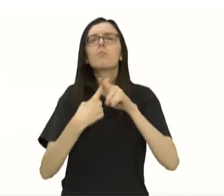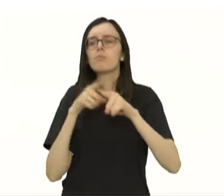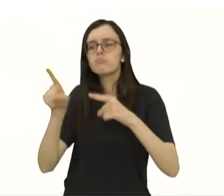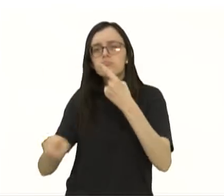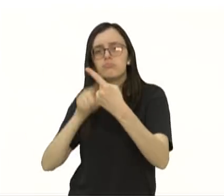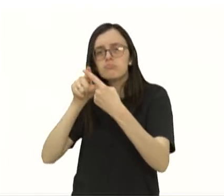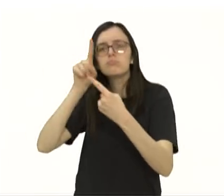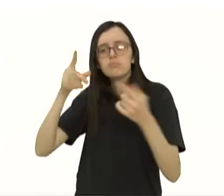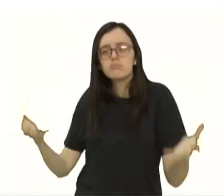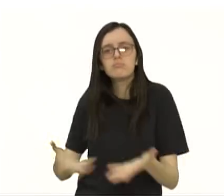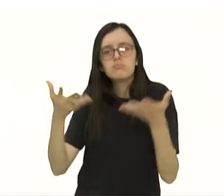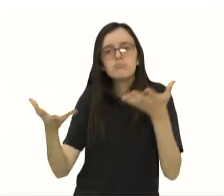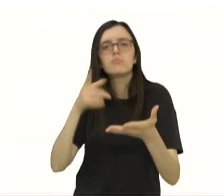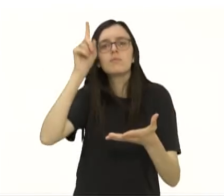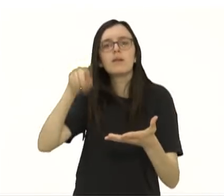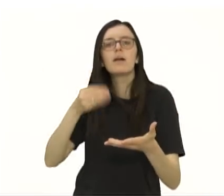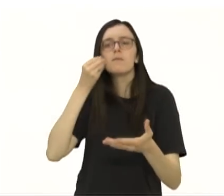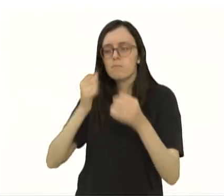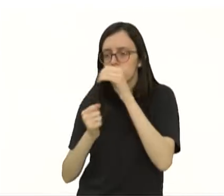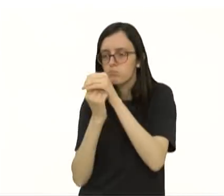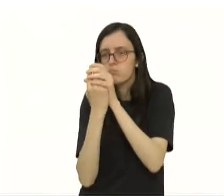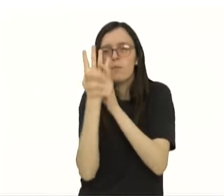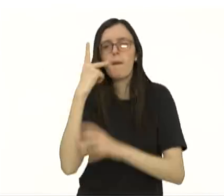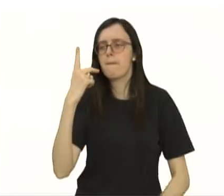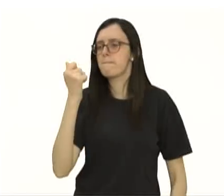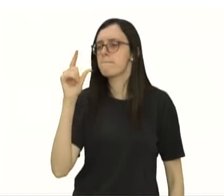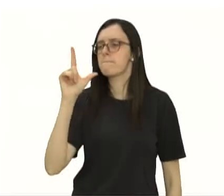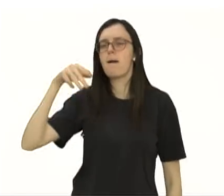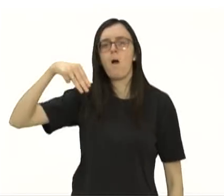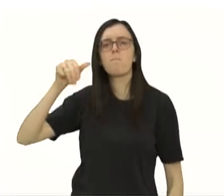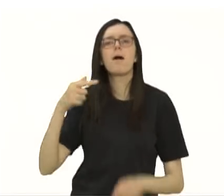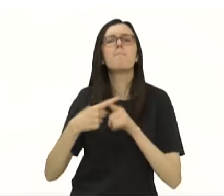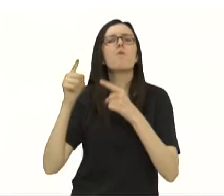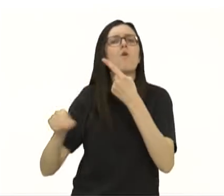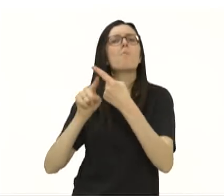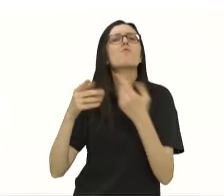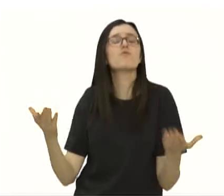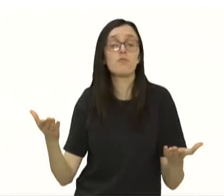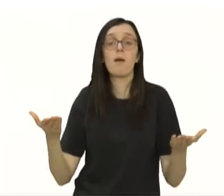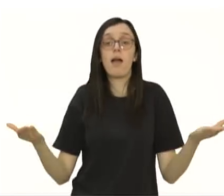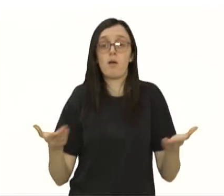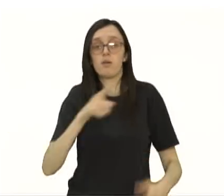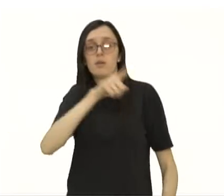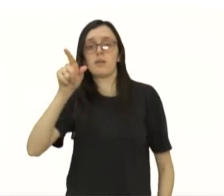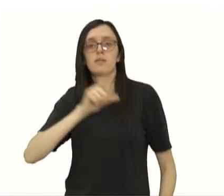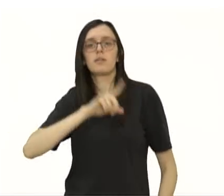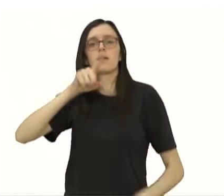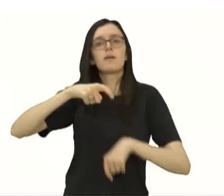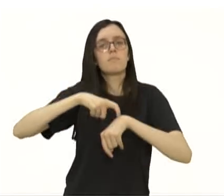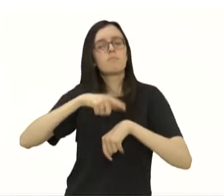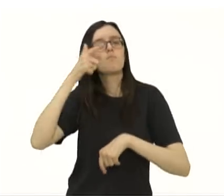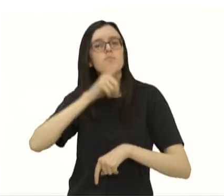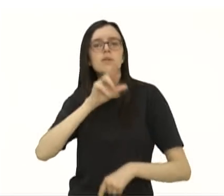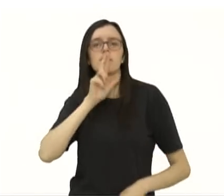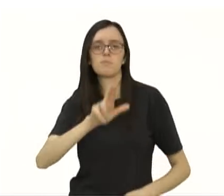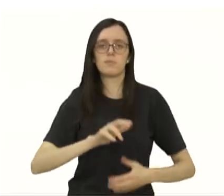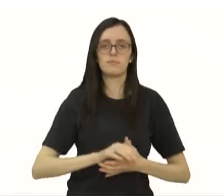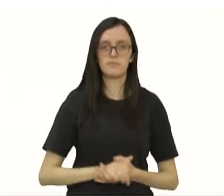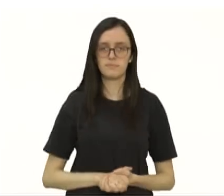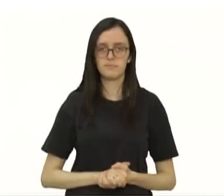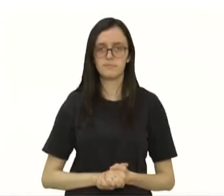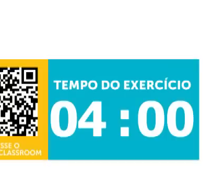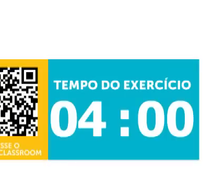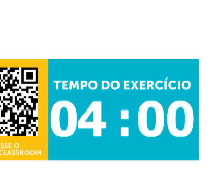um incentivo ao cultivo da planta conhecida como palma forrageira? Então agora vocês têm uns minutinhos para responder.